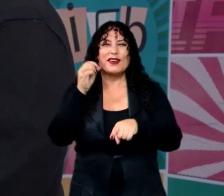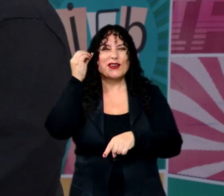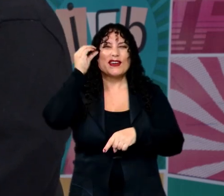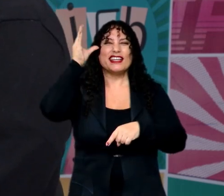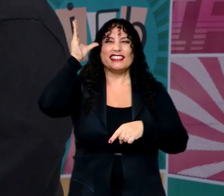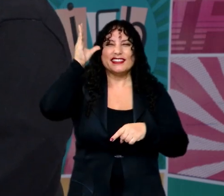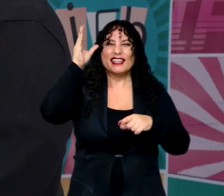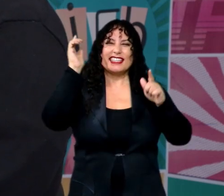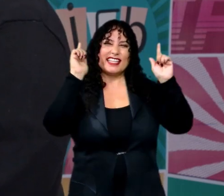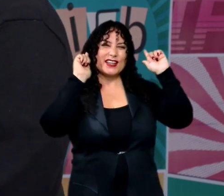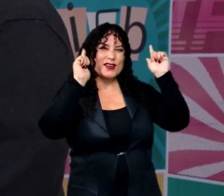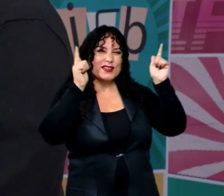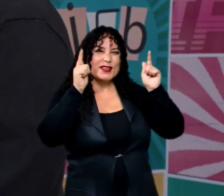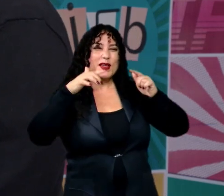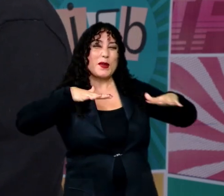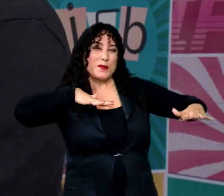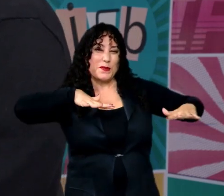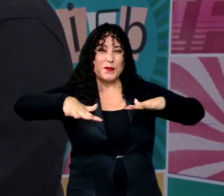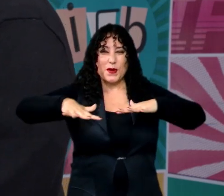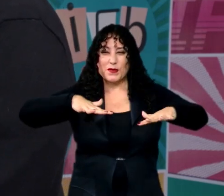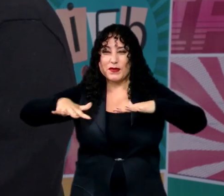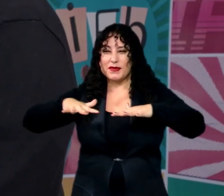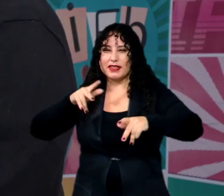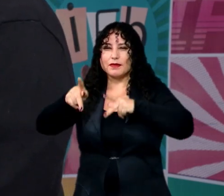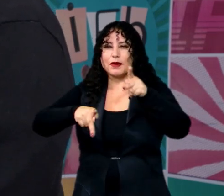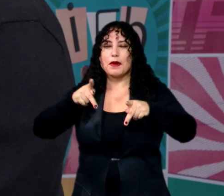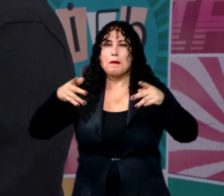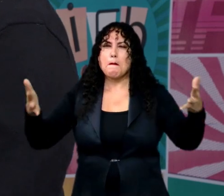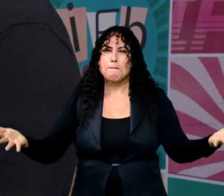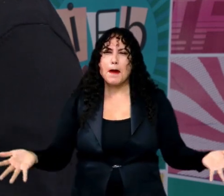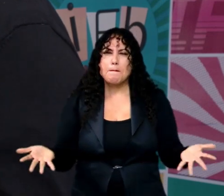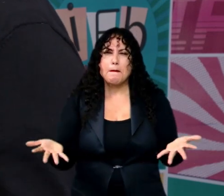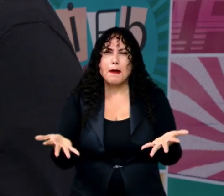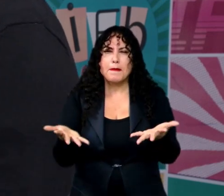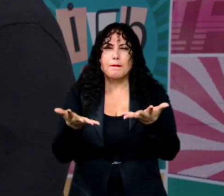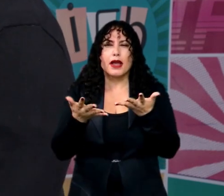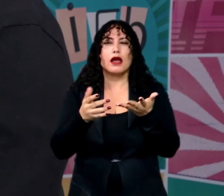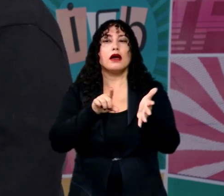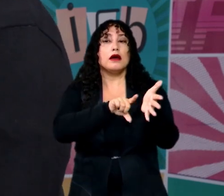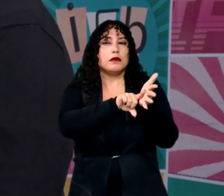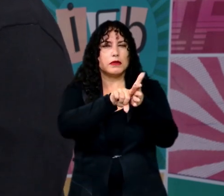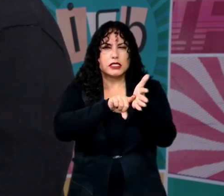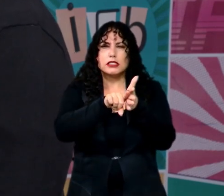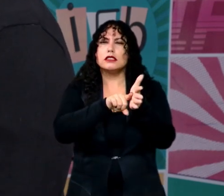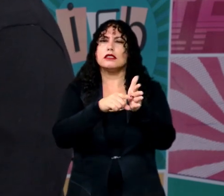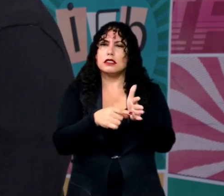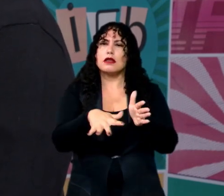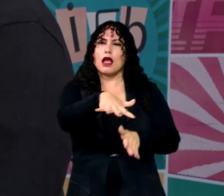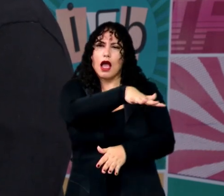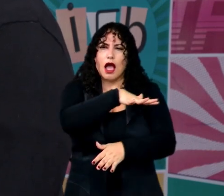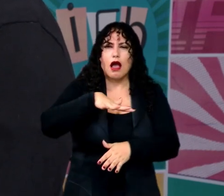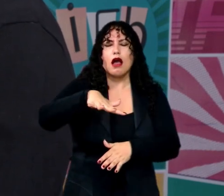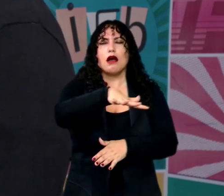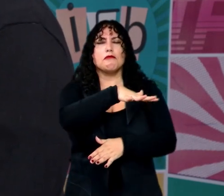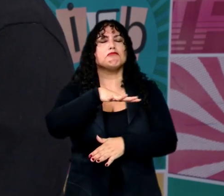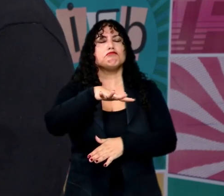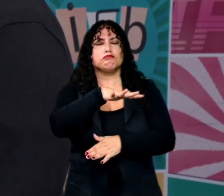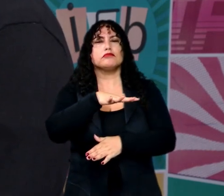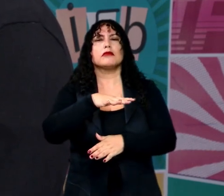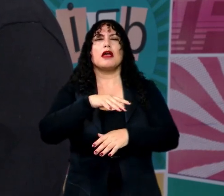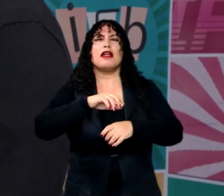uhum, e mover públicos, né? E mover cada vez mais os públicos. As pesquisas que têm sido feitas na área são